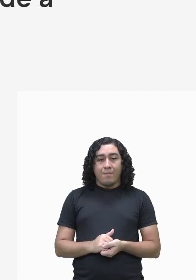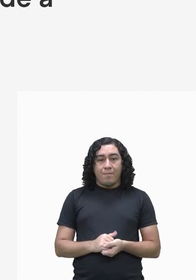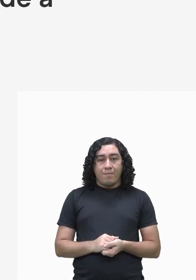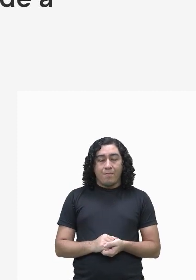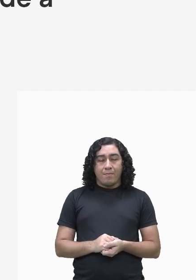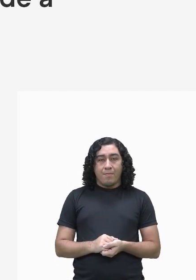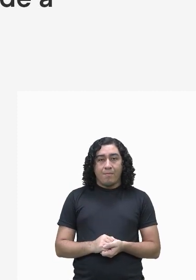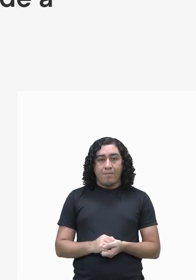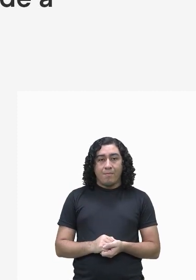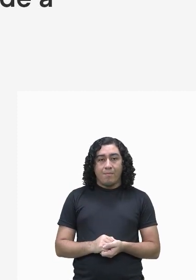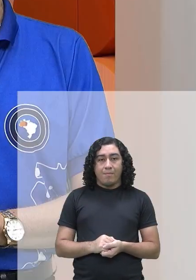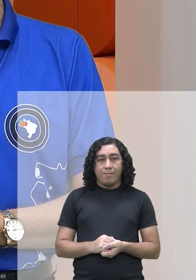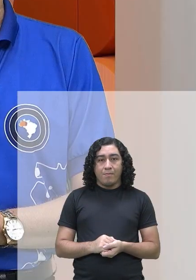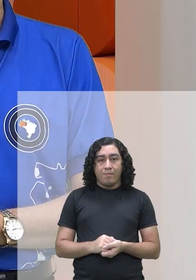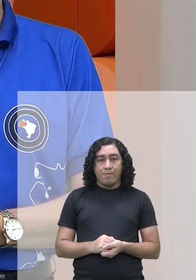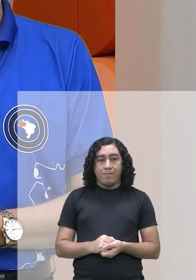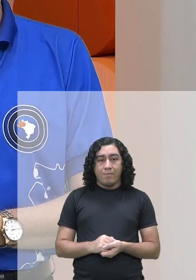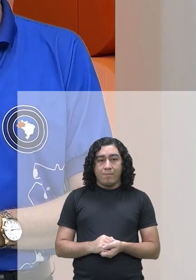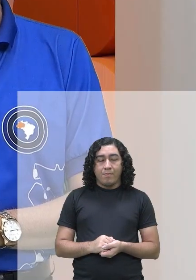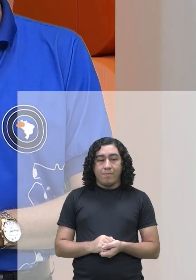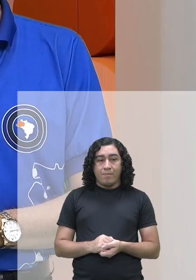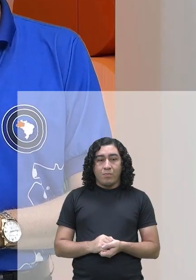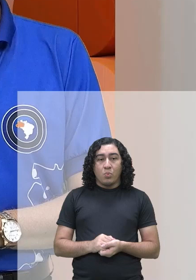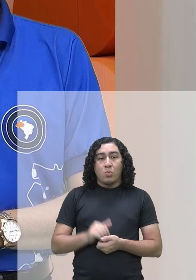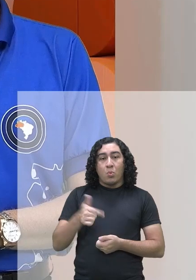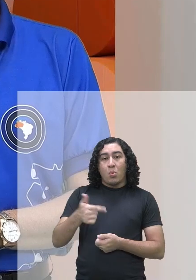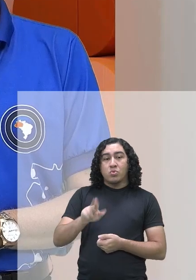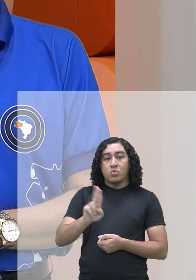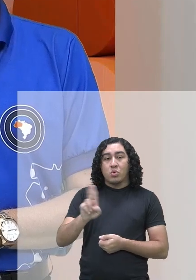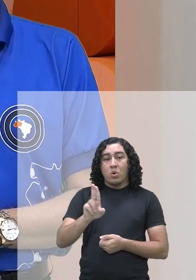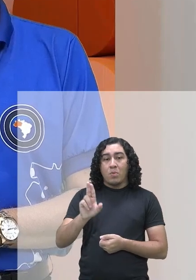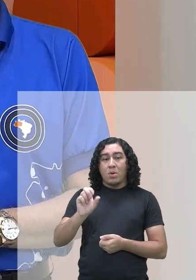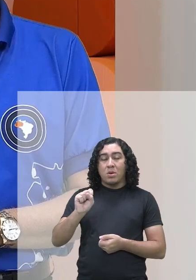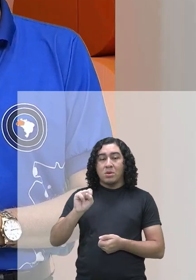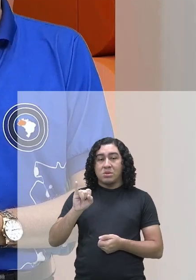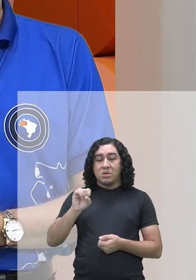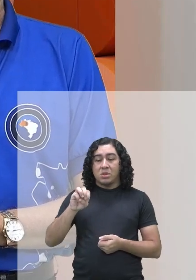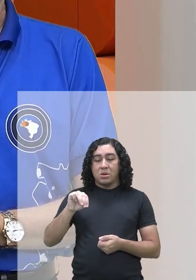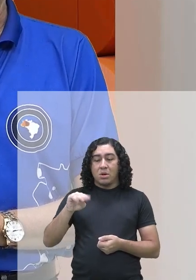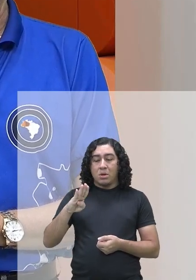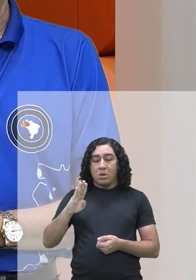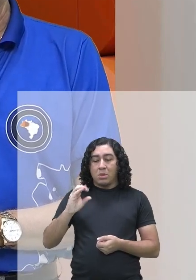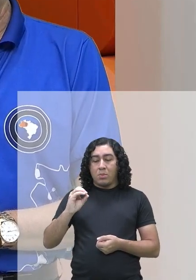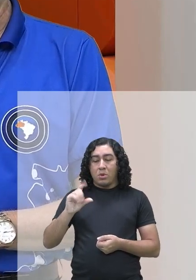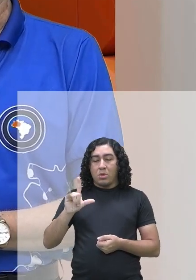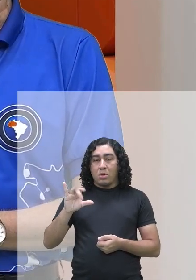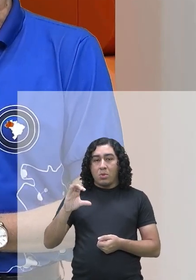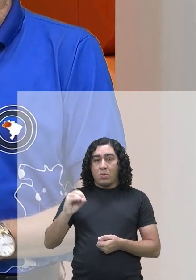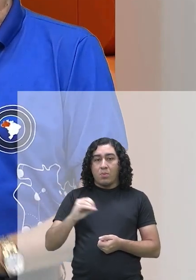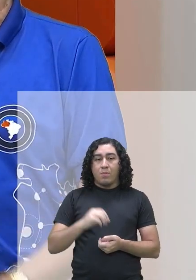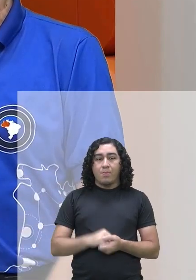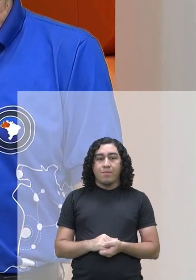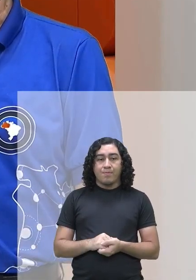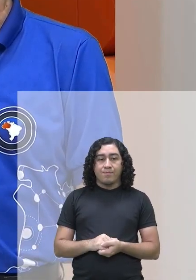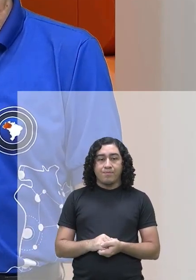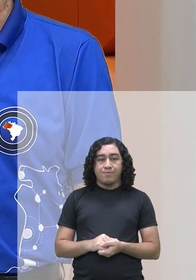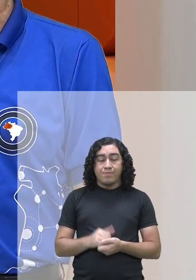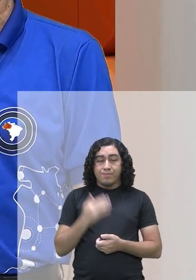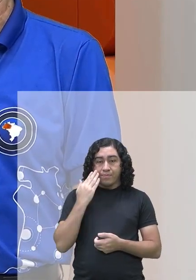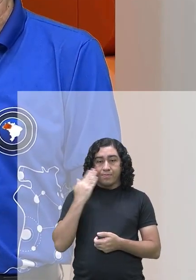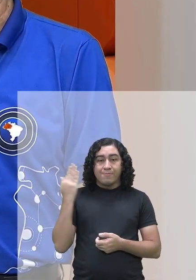de poder simbólico em Bourdieu. Acrescentem aqui essa